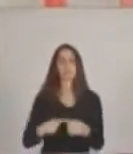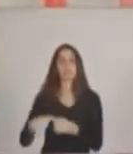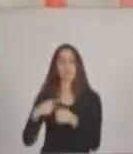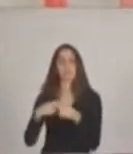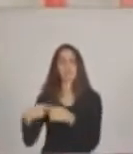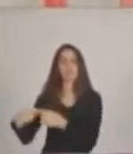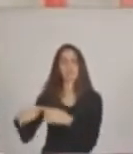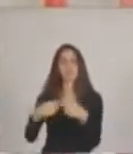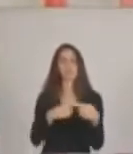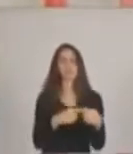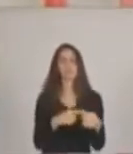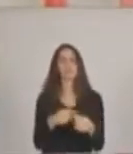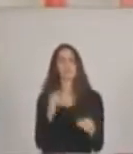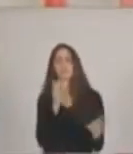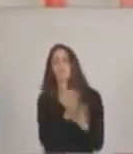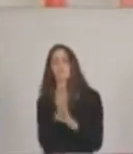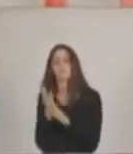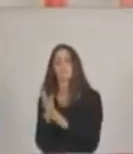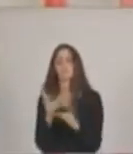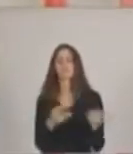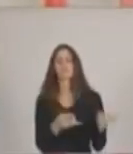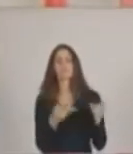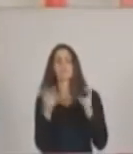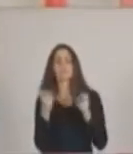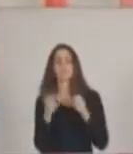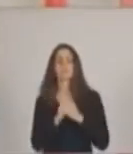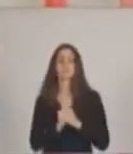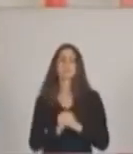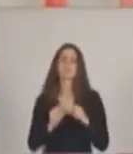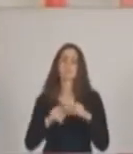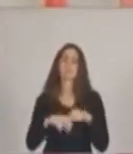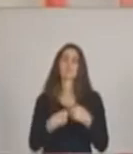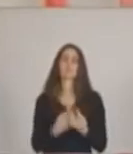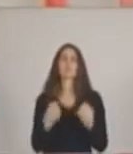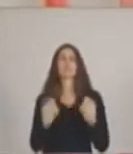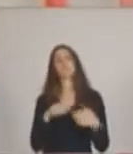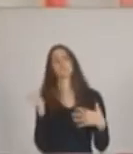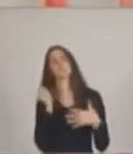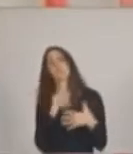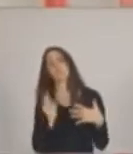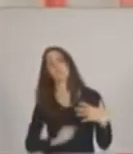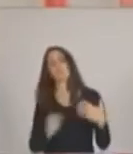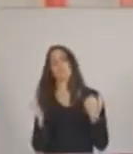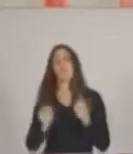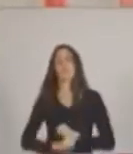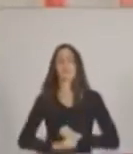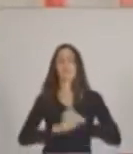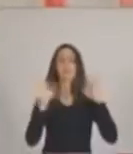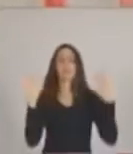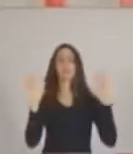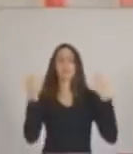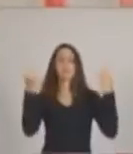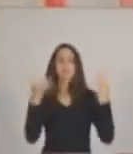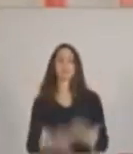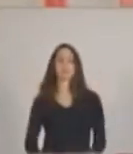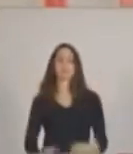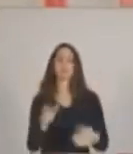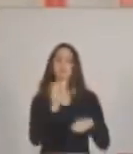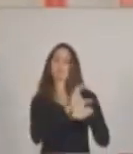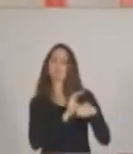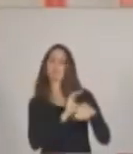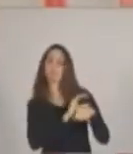também detectaram. Então, por isso que tem que essas questões ficar bem claras. Estamos votando, é constitucional ou não